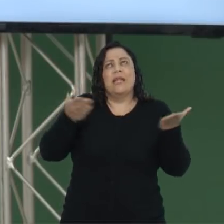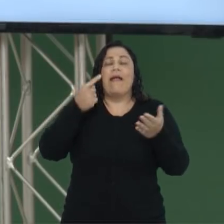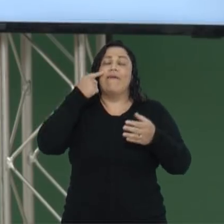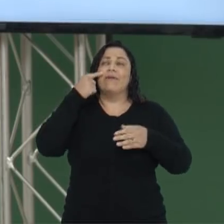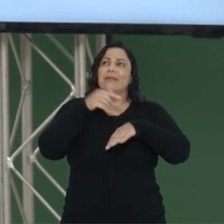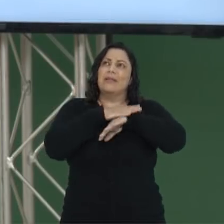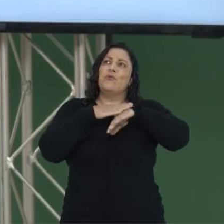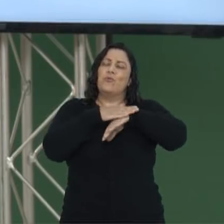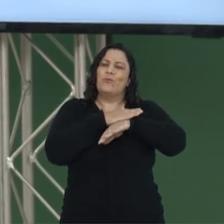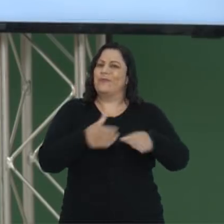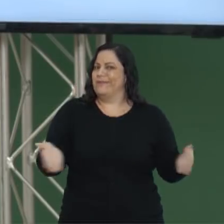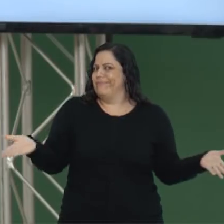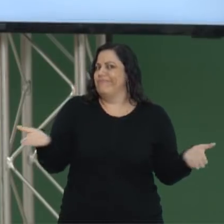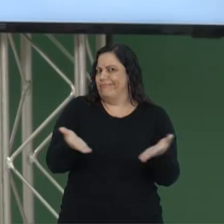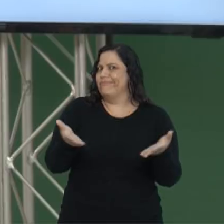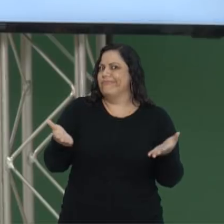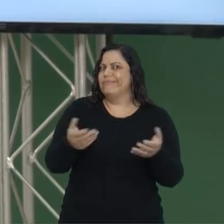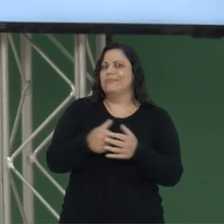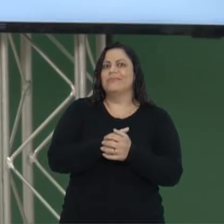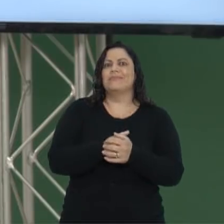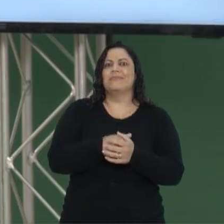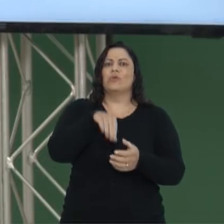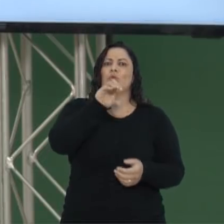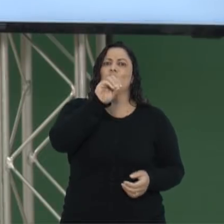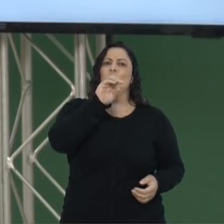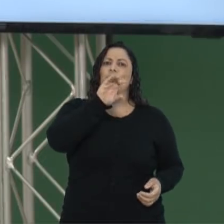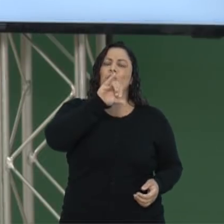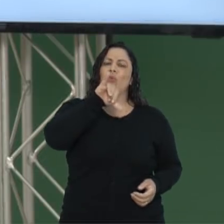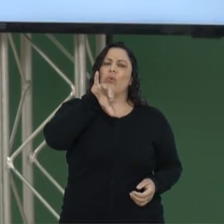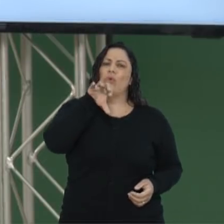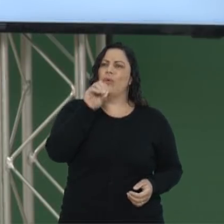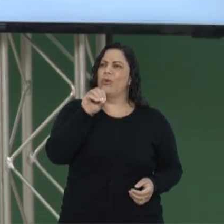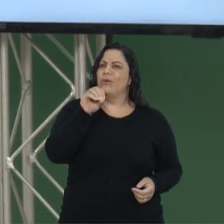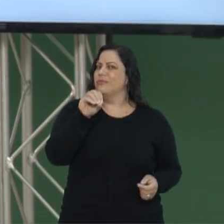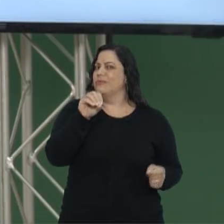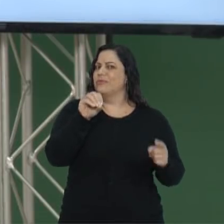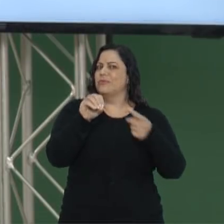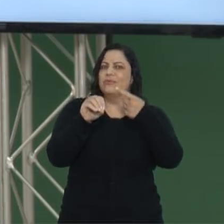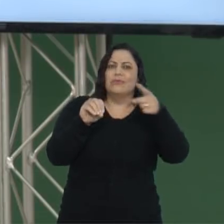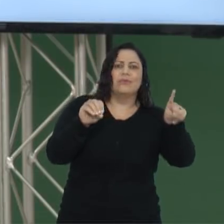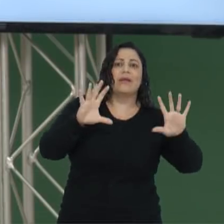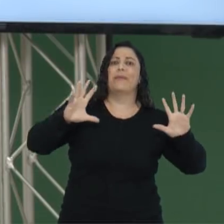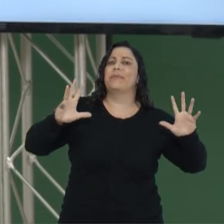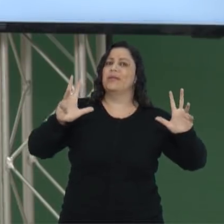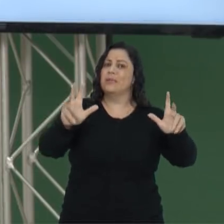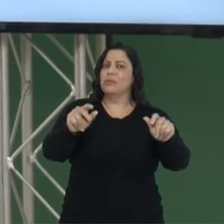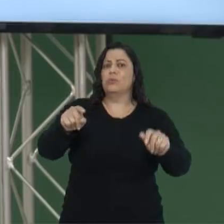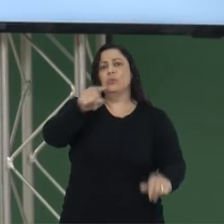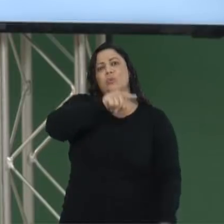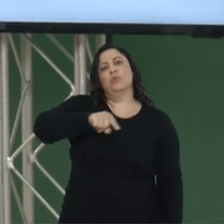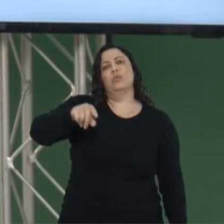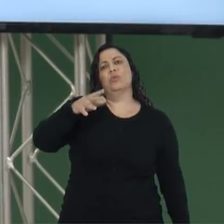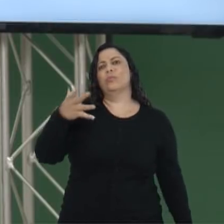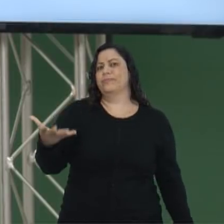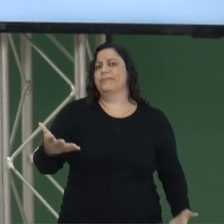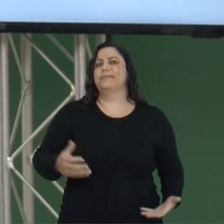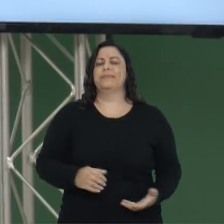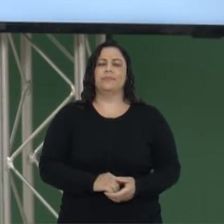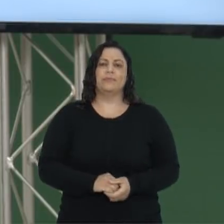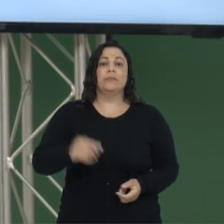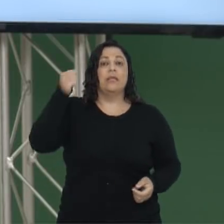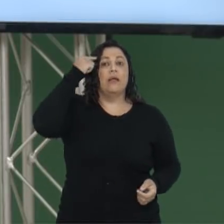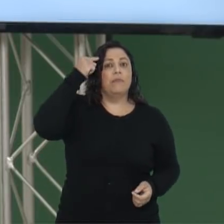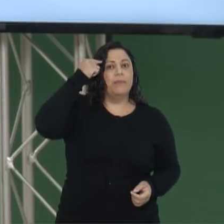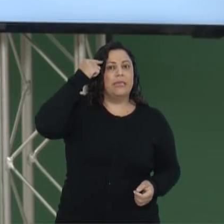produção, o ócio criativo, ele infelizmente não é para todos, não é? Então, se a gente pensar num profissional